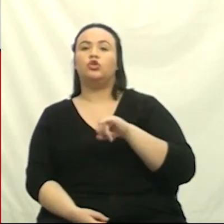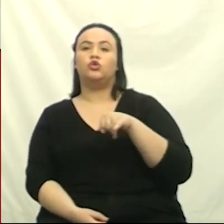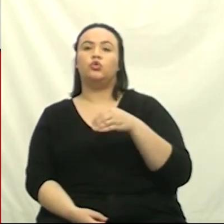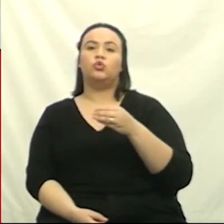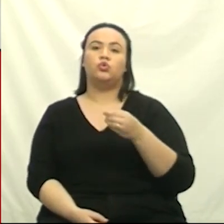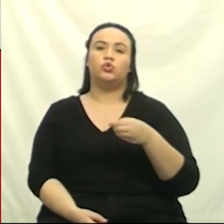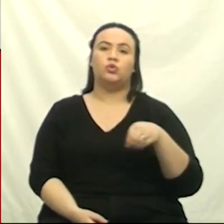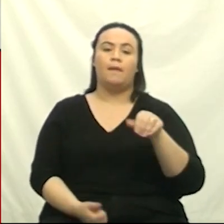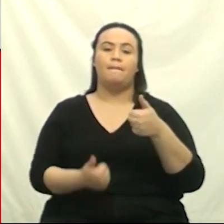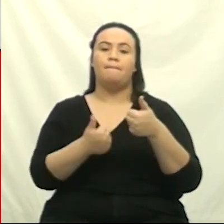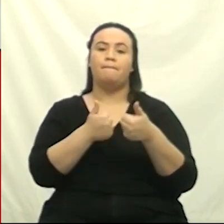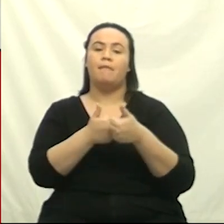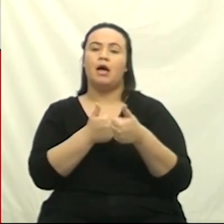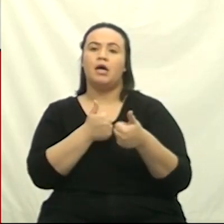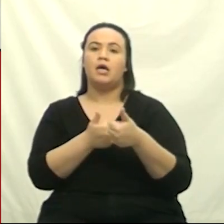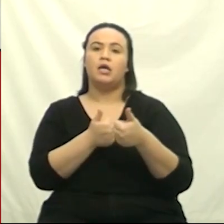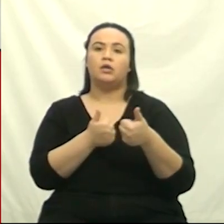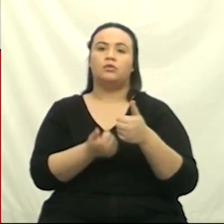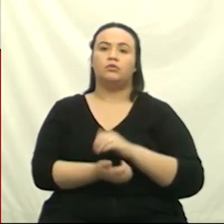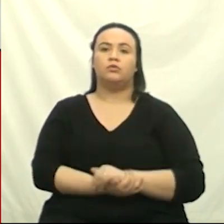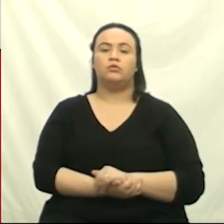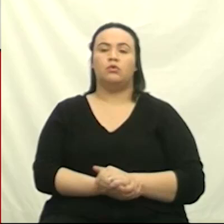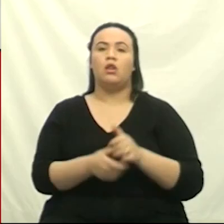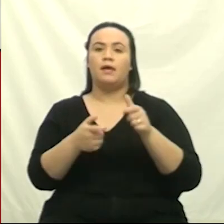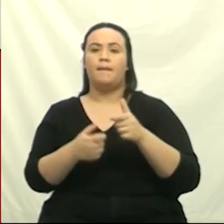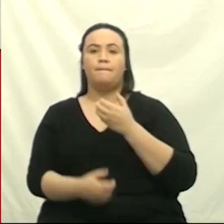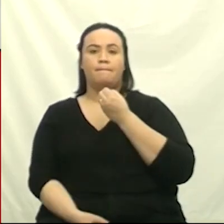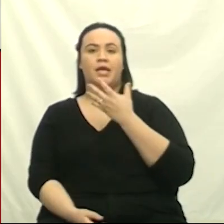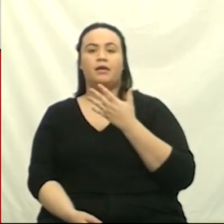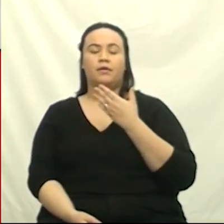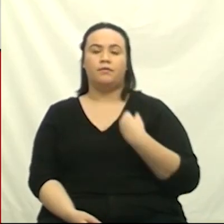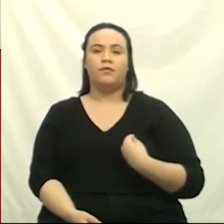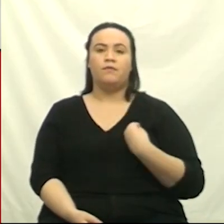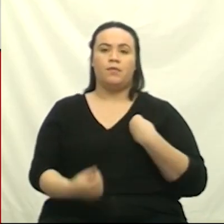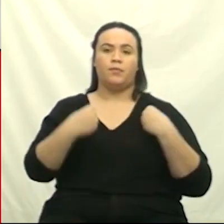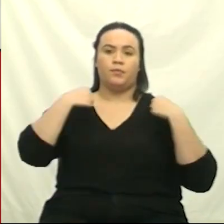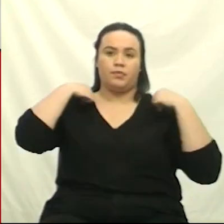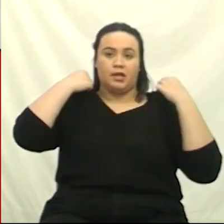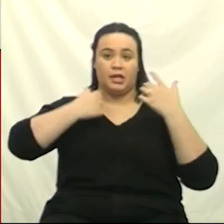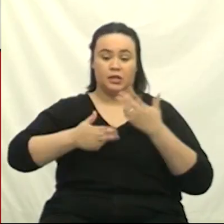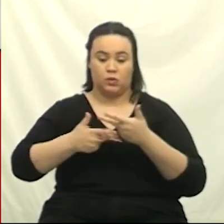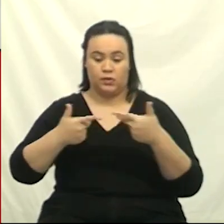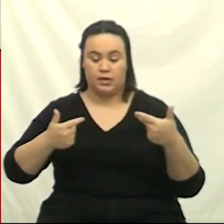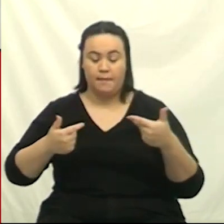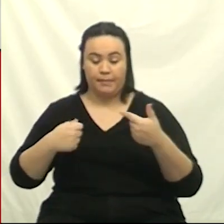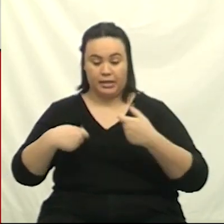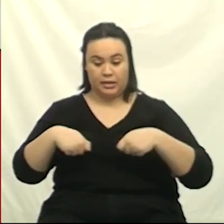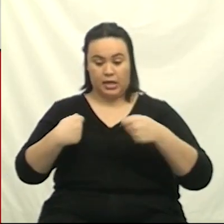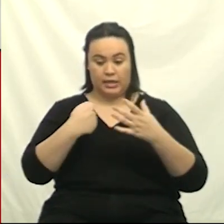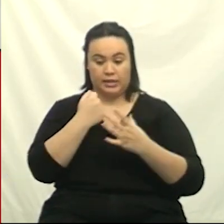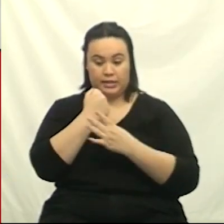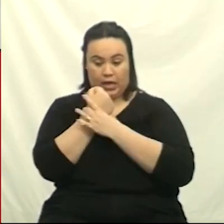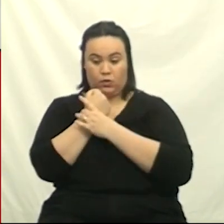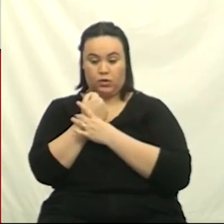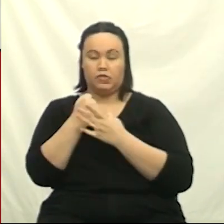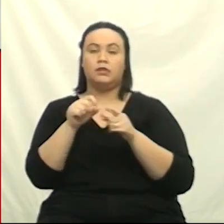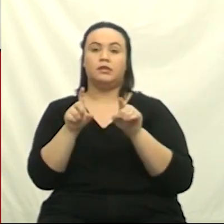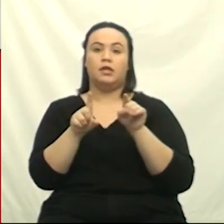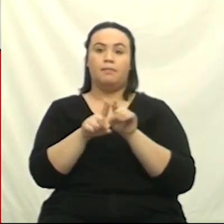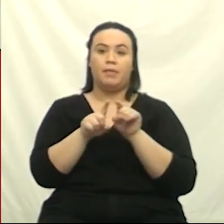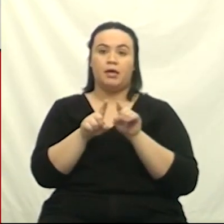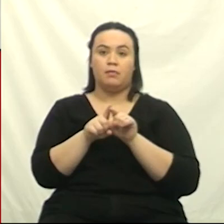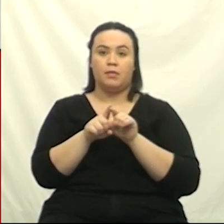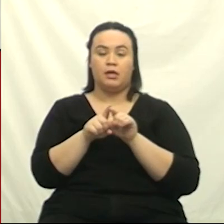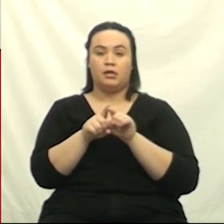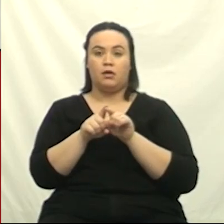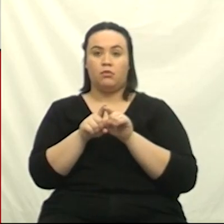do condomínio residencial o bem viver a demanda é necessária para garantir a segurança dos condôminos e para dar maior